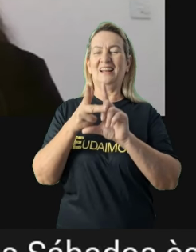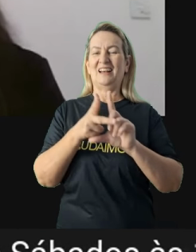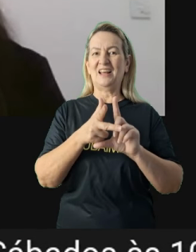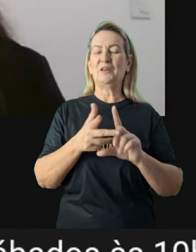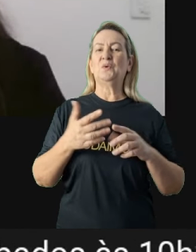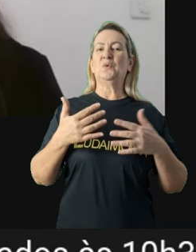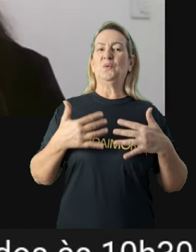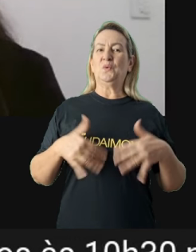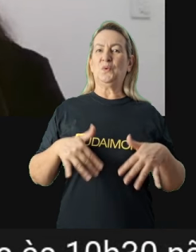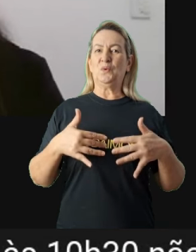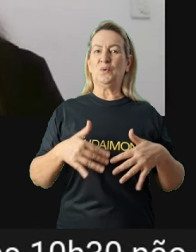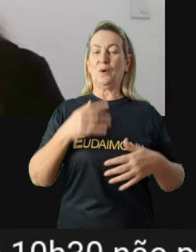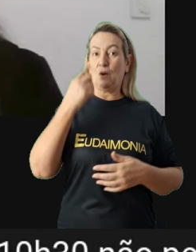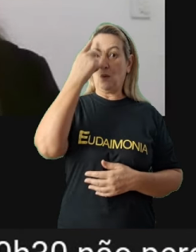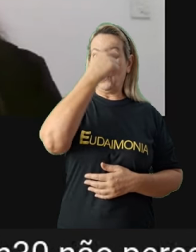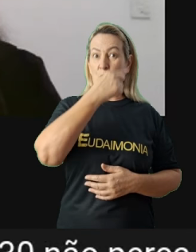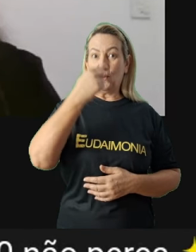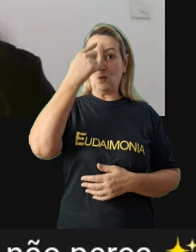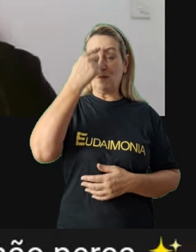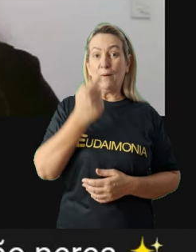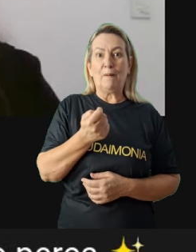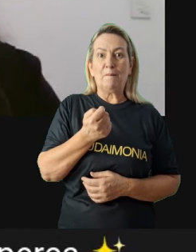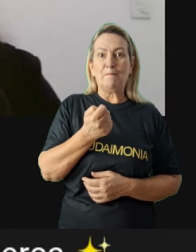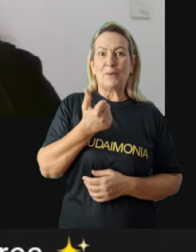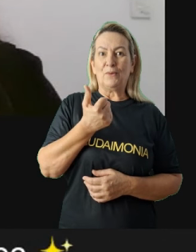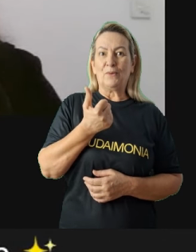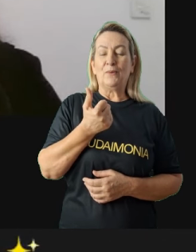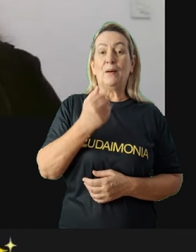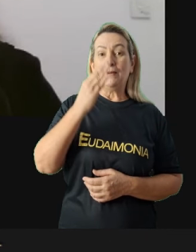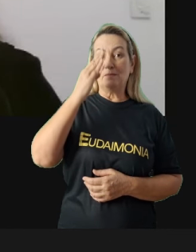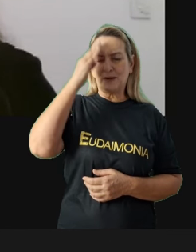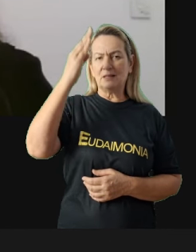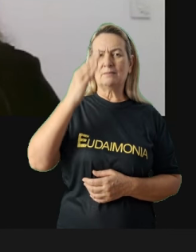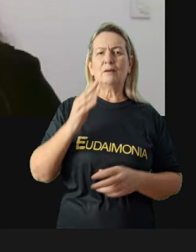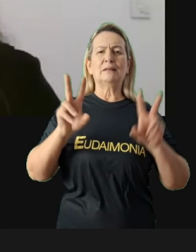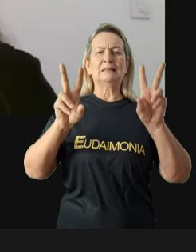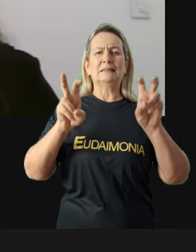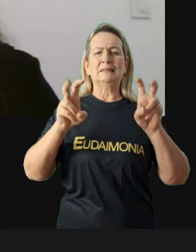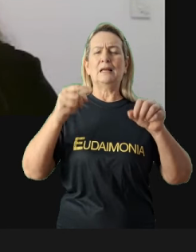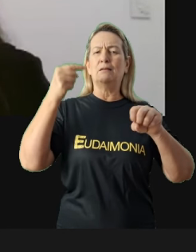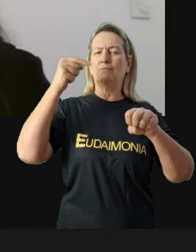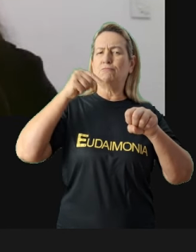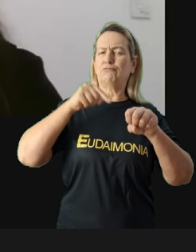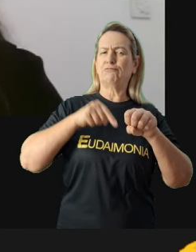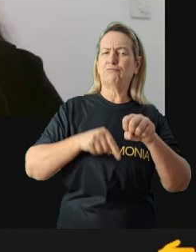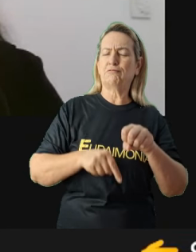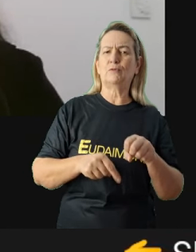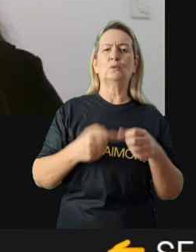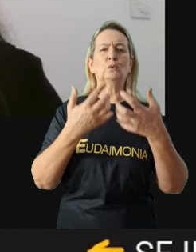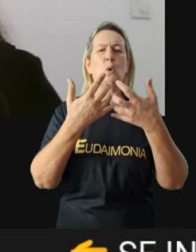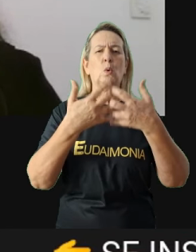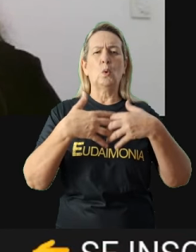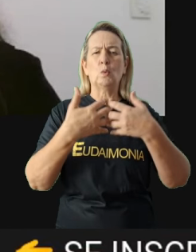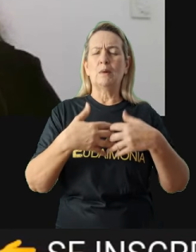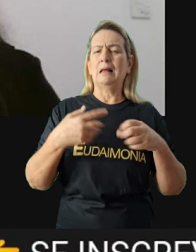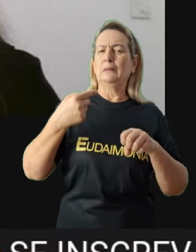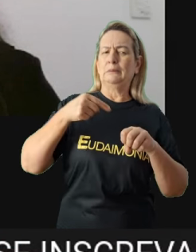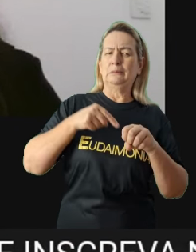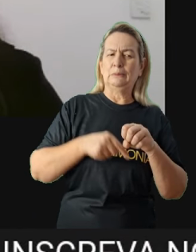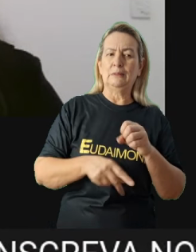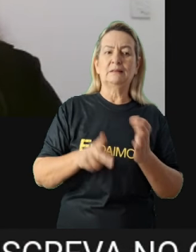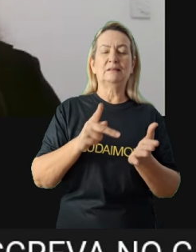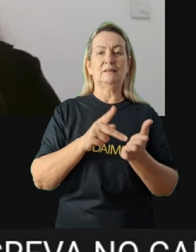professor Paulo? Tem sim. Porque, gente, 1 hora é muito pouco, principalmente quando a gente está falando sobre um tema que é tão